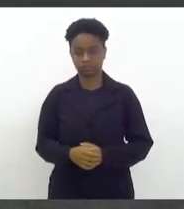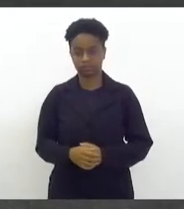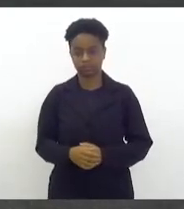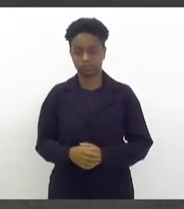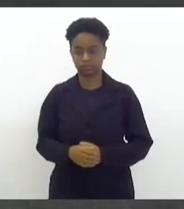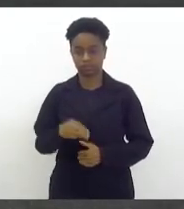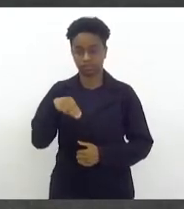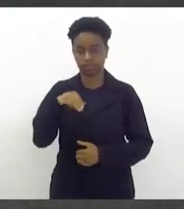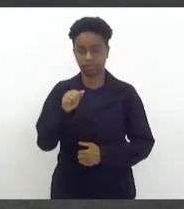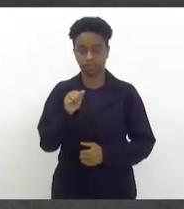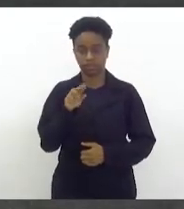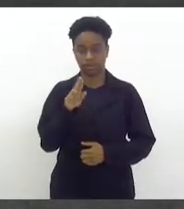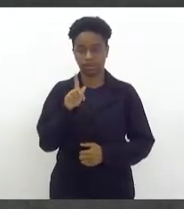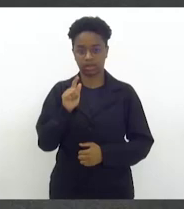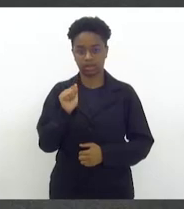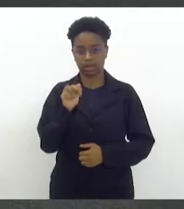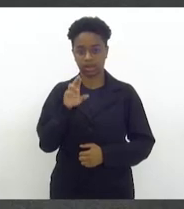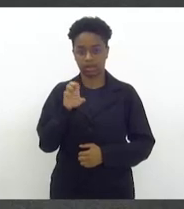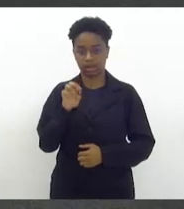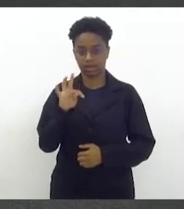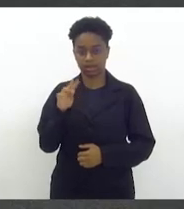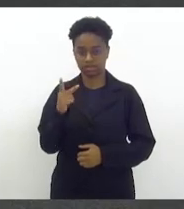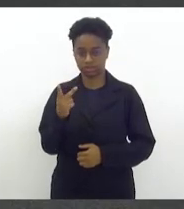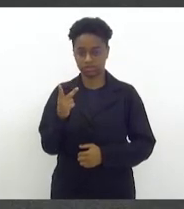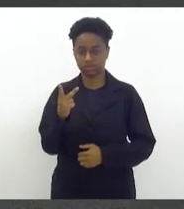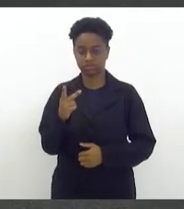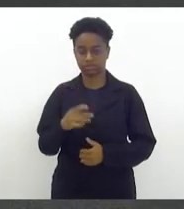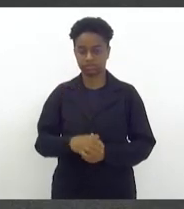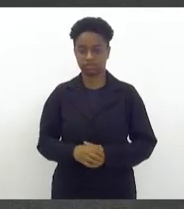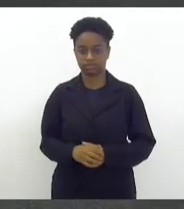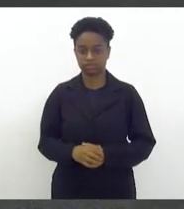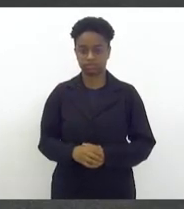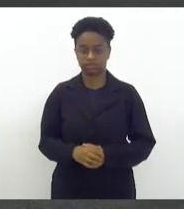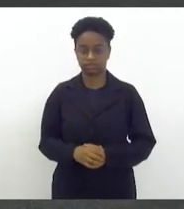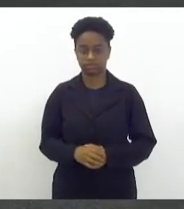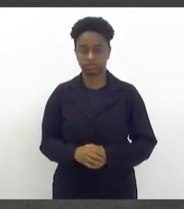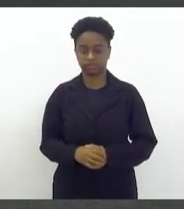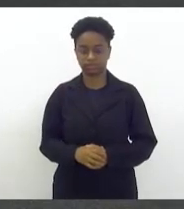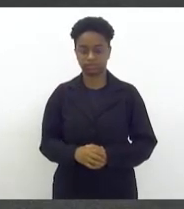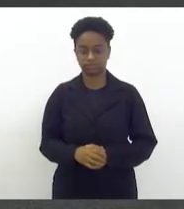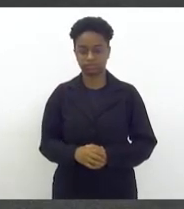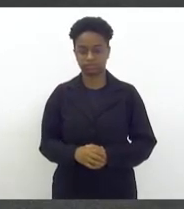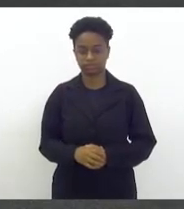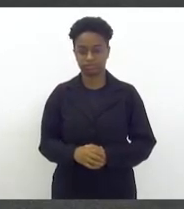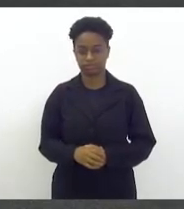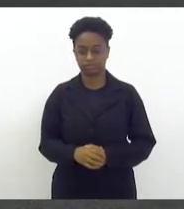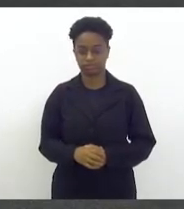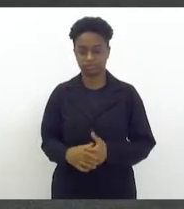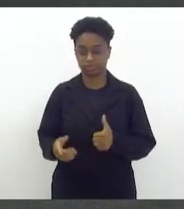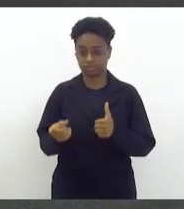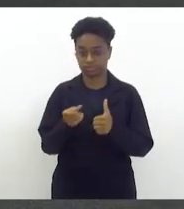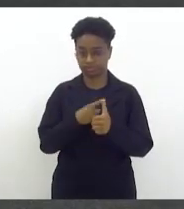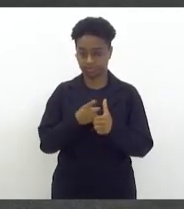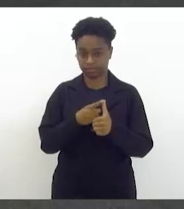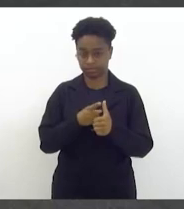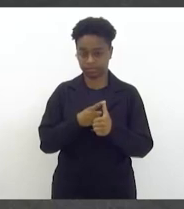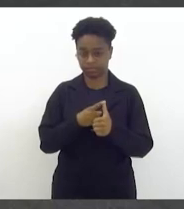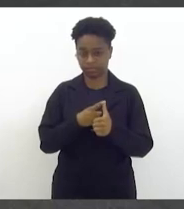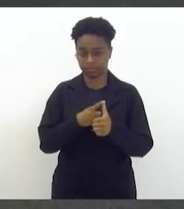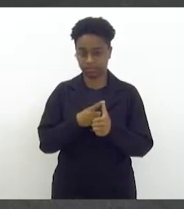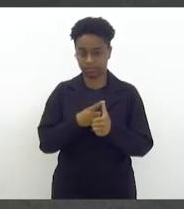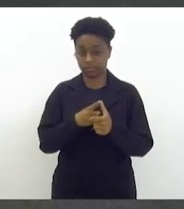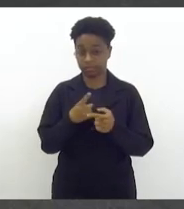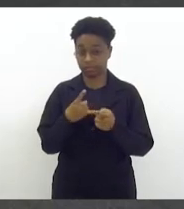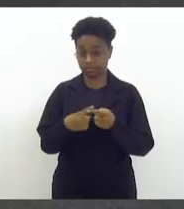senhora Margareth Menezes Purificação Costa. Primeiro, porque